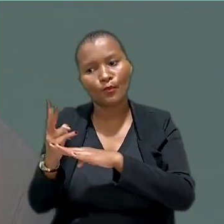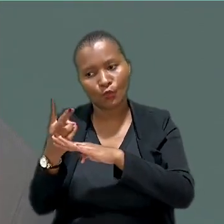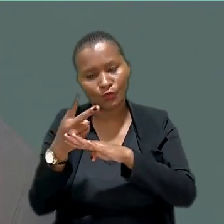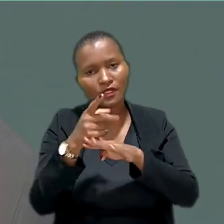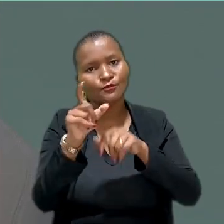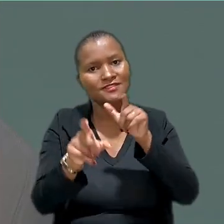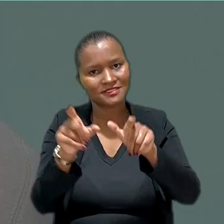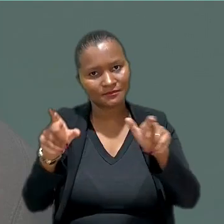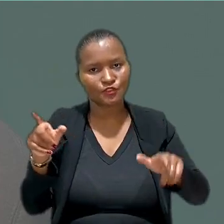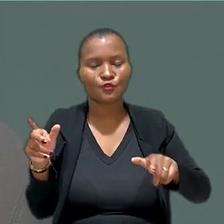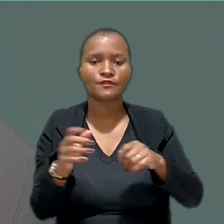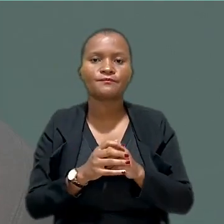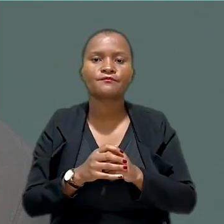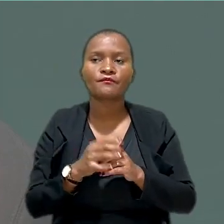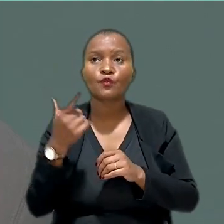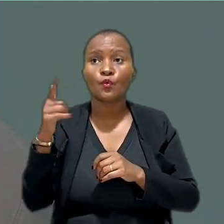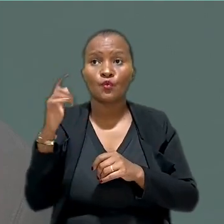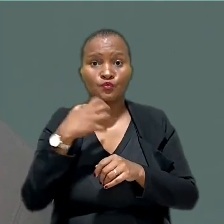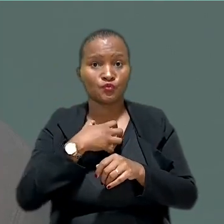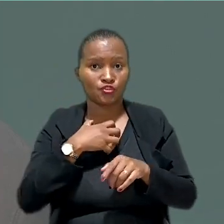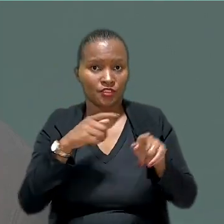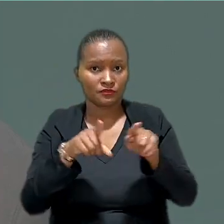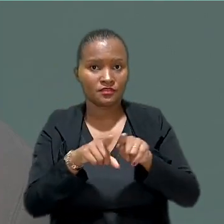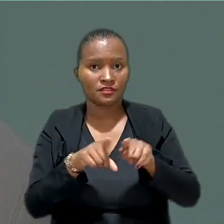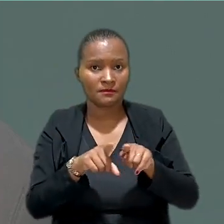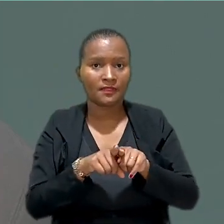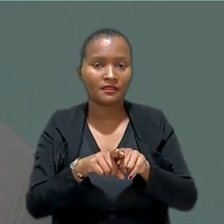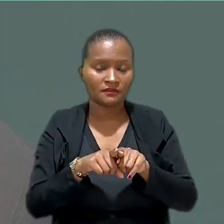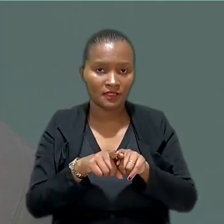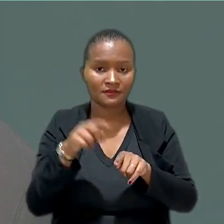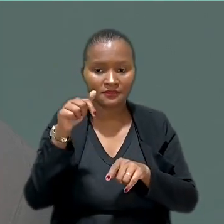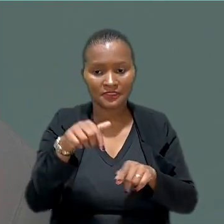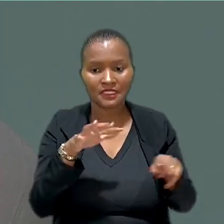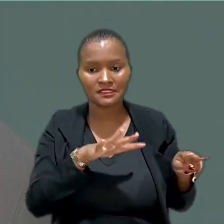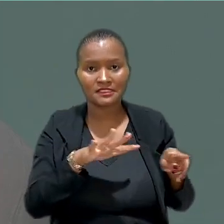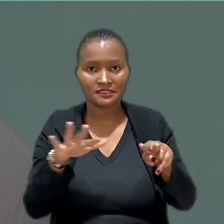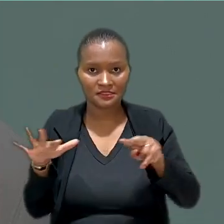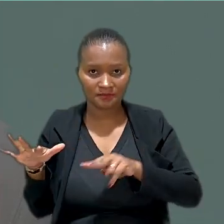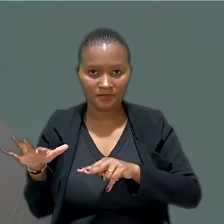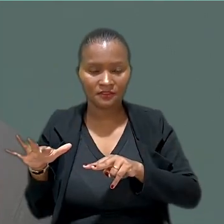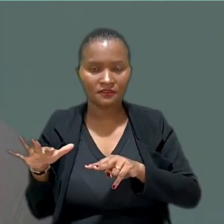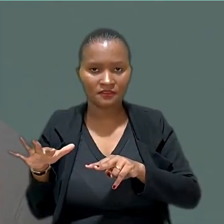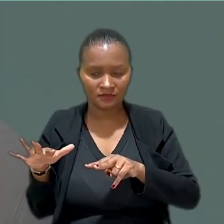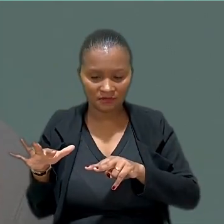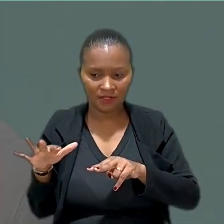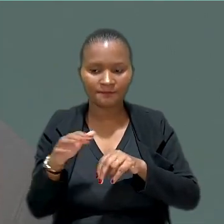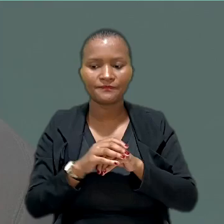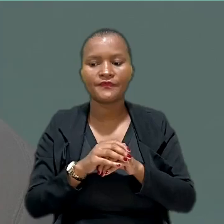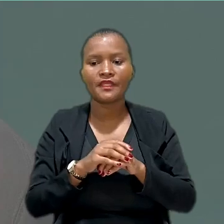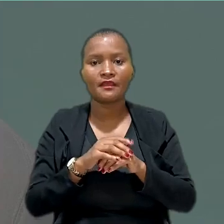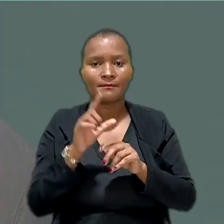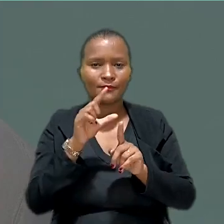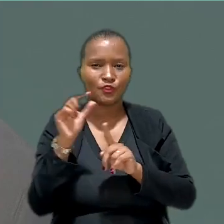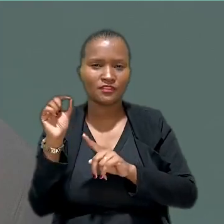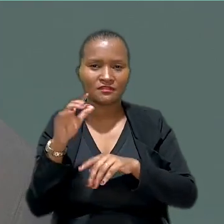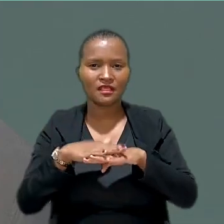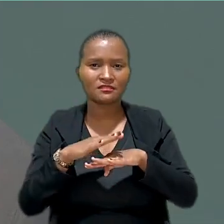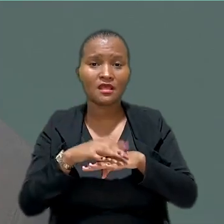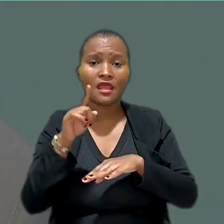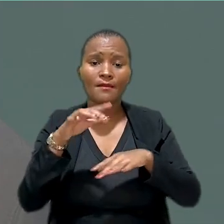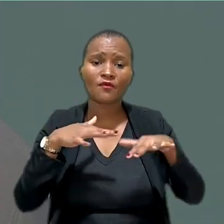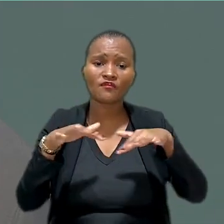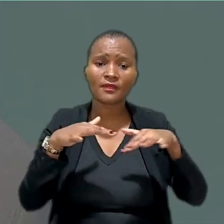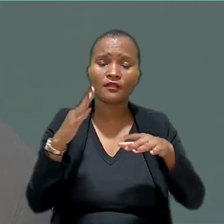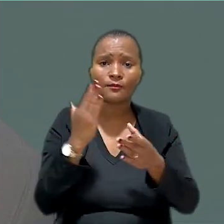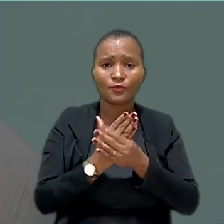pessoas. Uma outra forma também de atuação nesse sentido, nessa semana, ou seja, em que se priorizam estas ações, é a movimentação